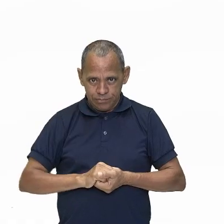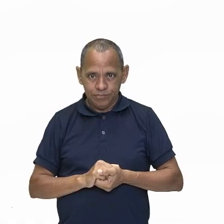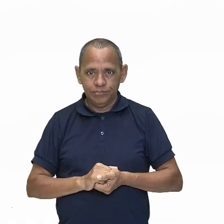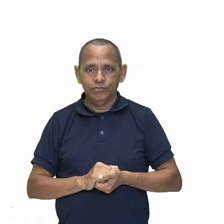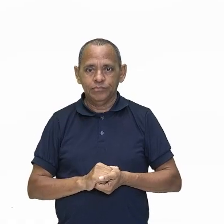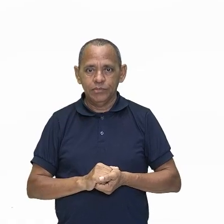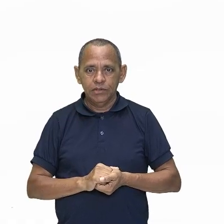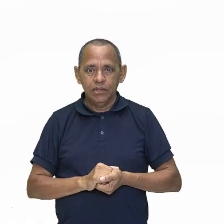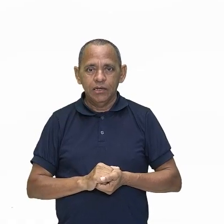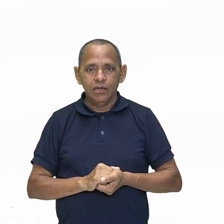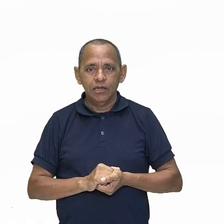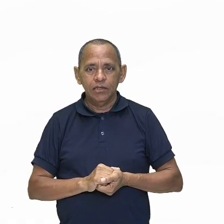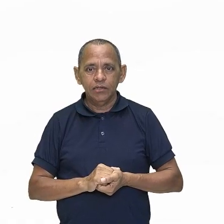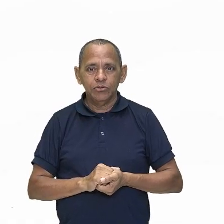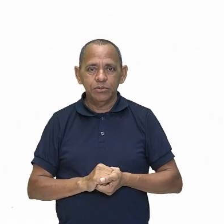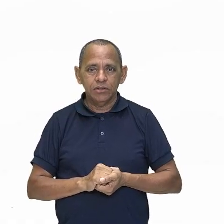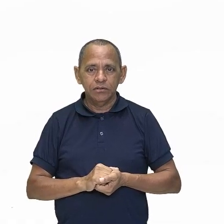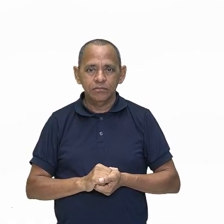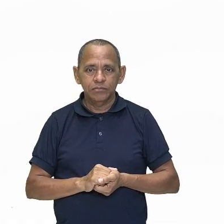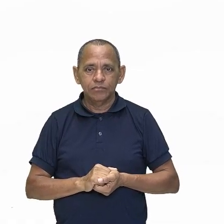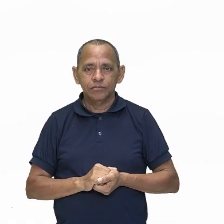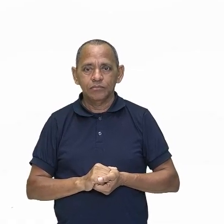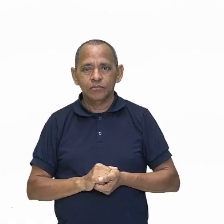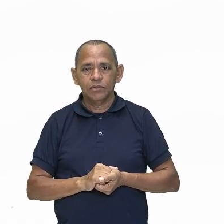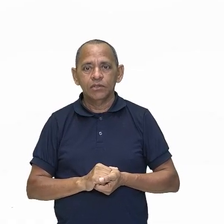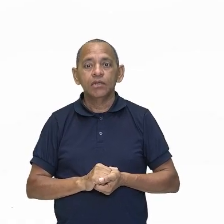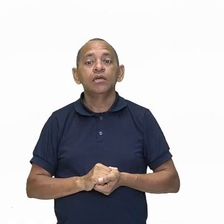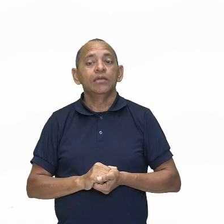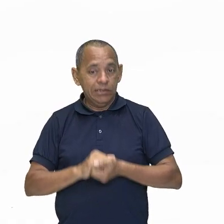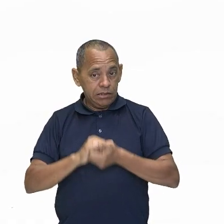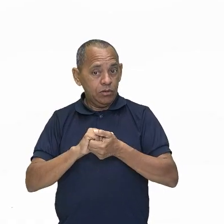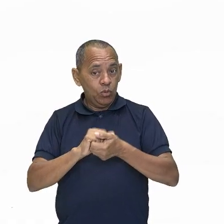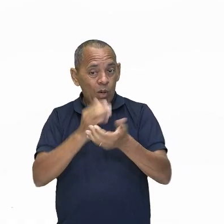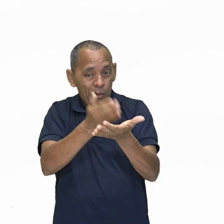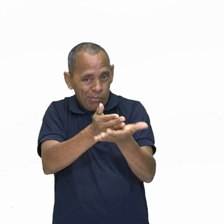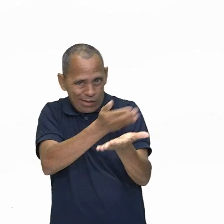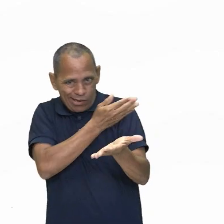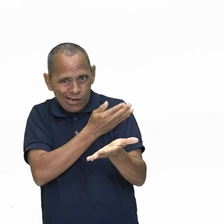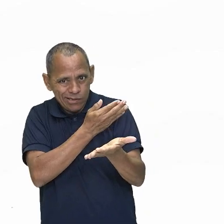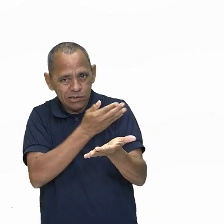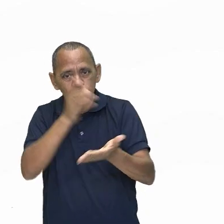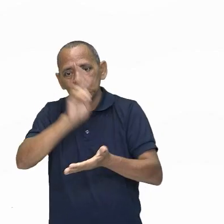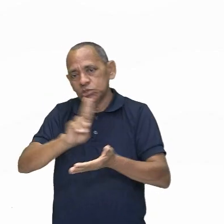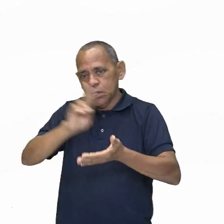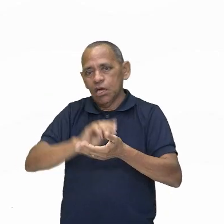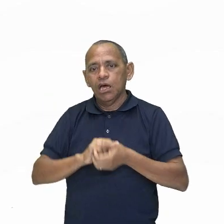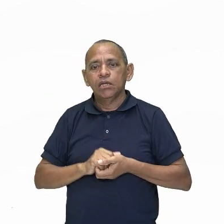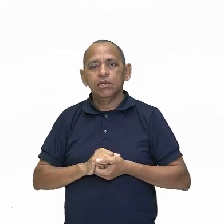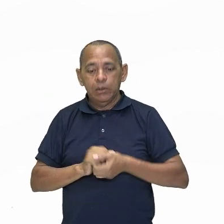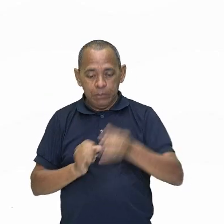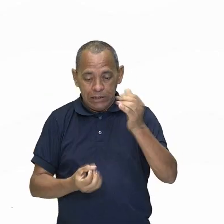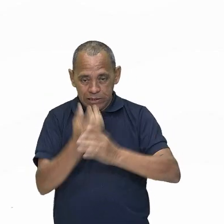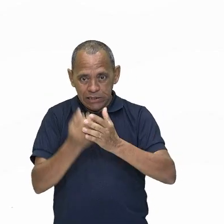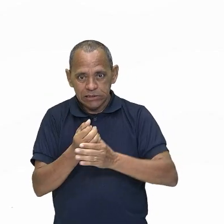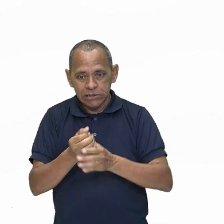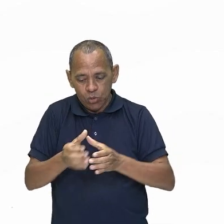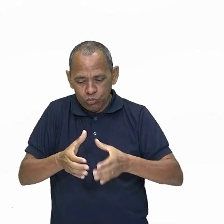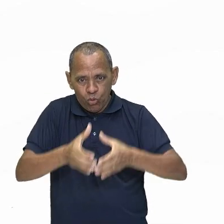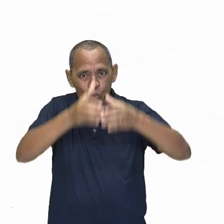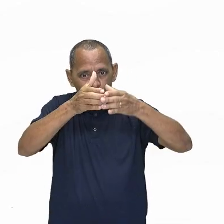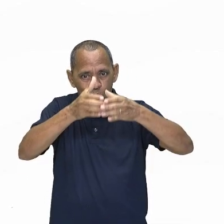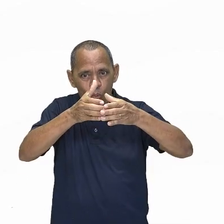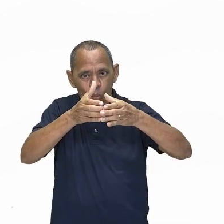seguinte, que a fonte utilizada para a geração de energia nuclear, embora disponível